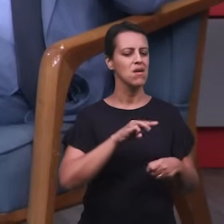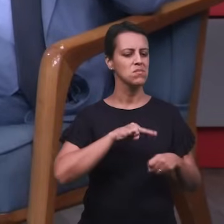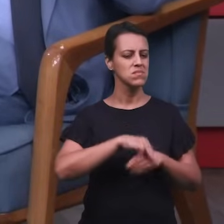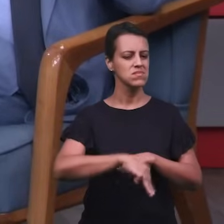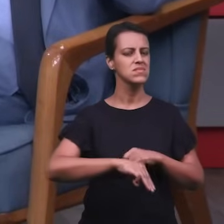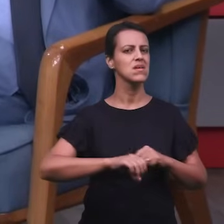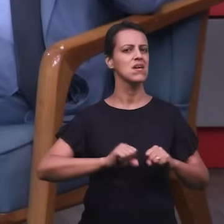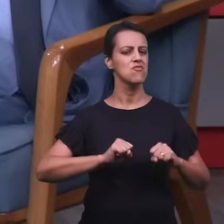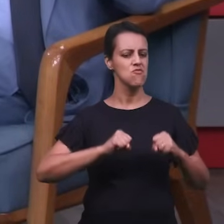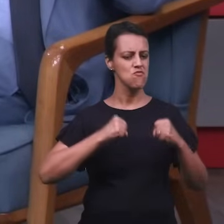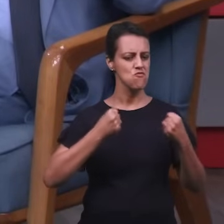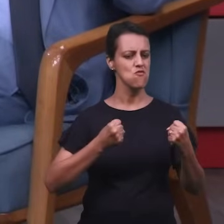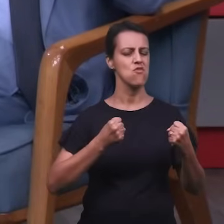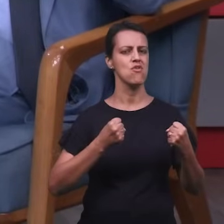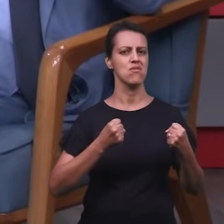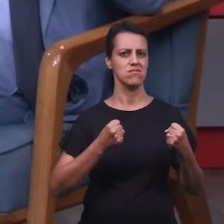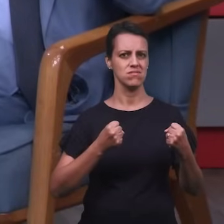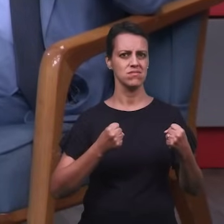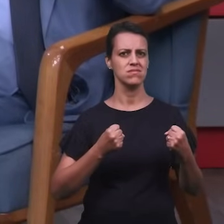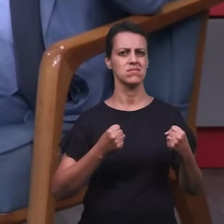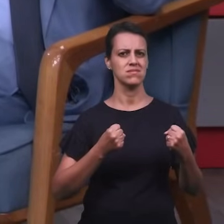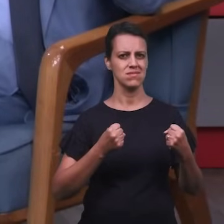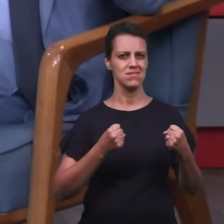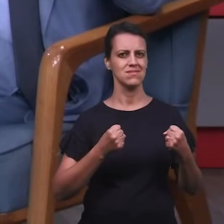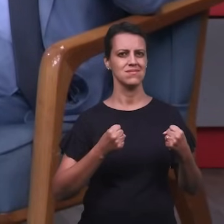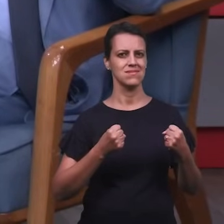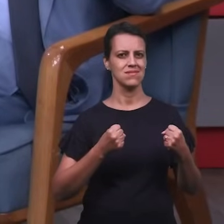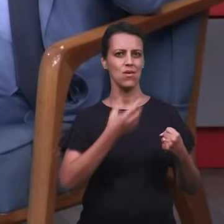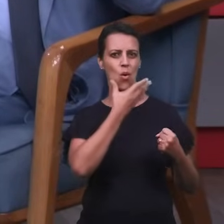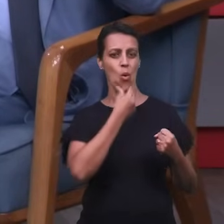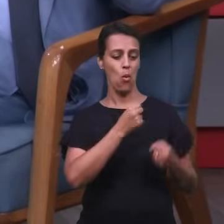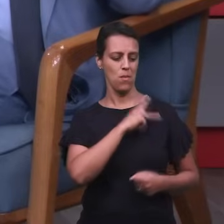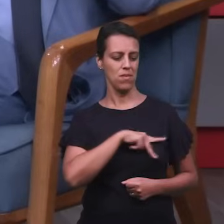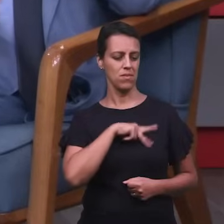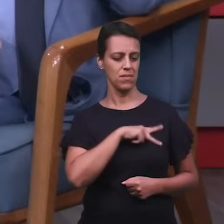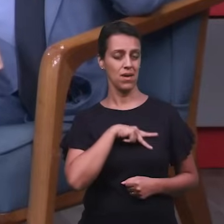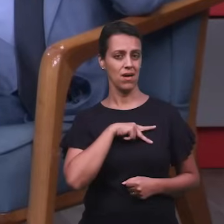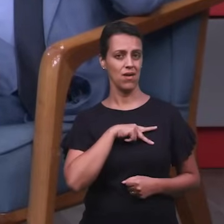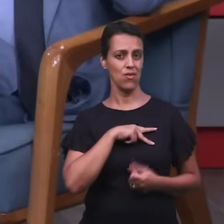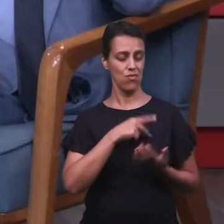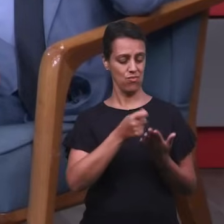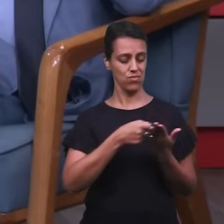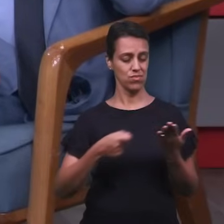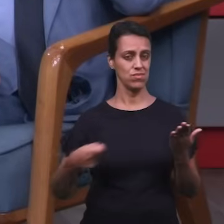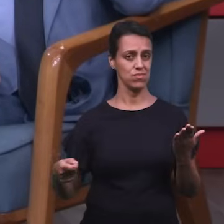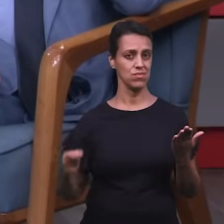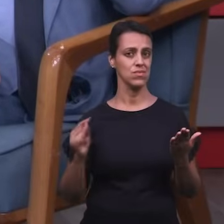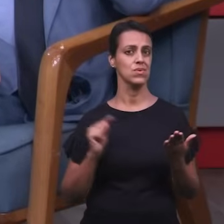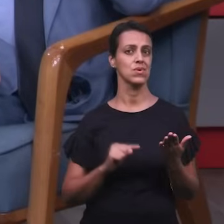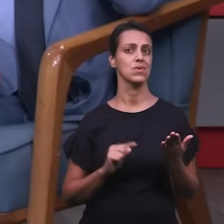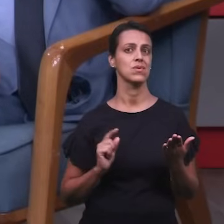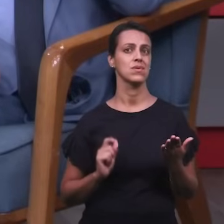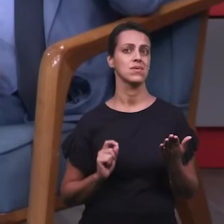fosse fortalecido de que forma? Naquilo que Paulo ensina.